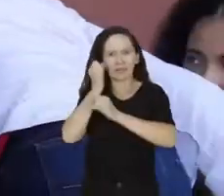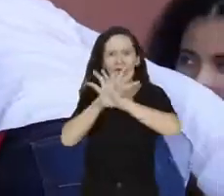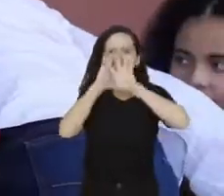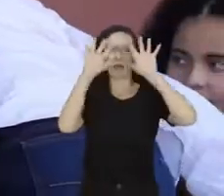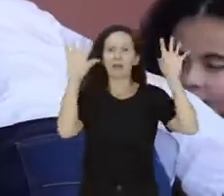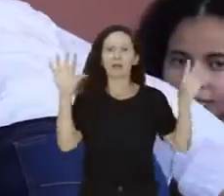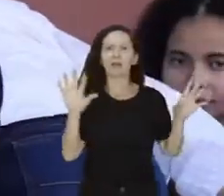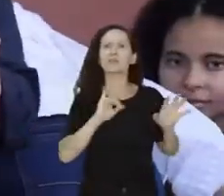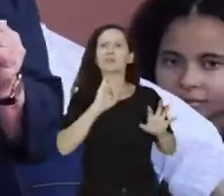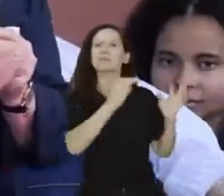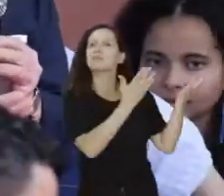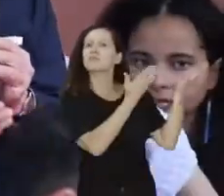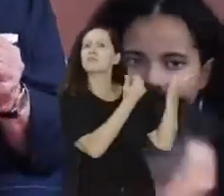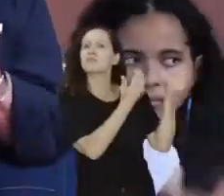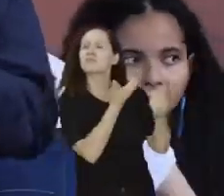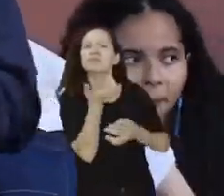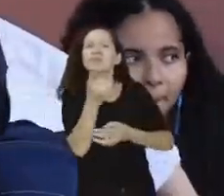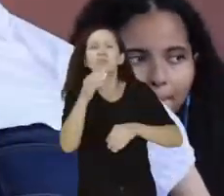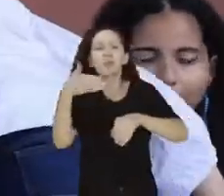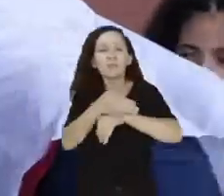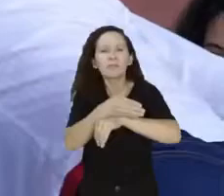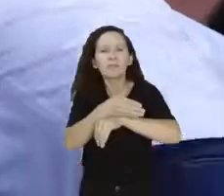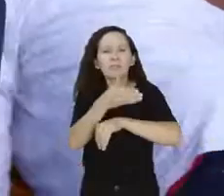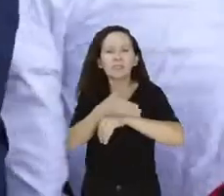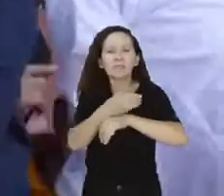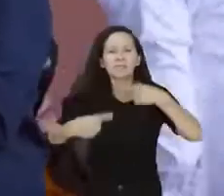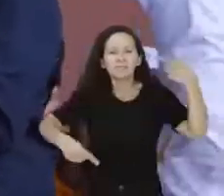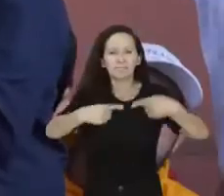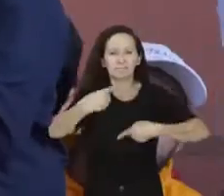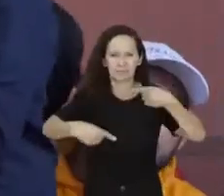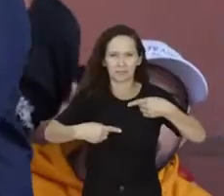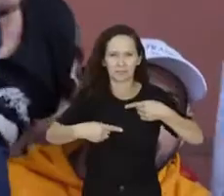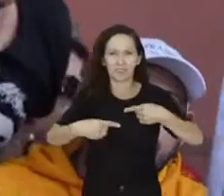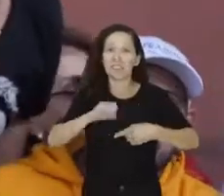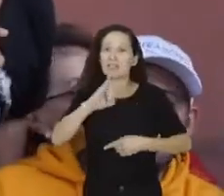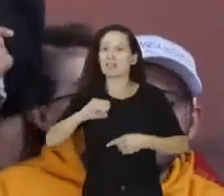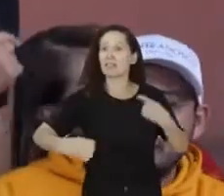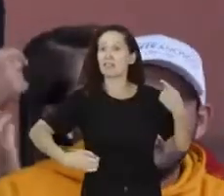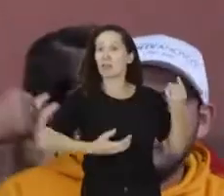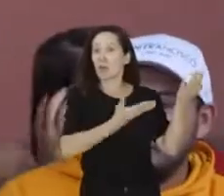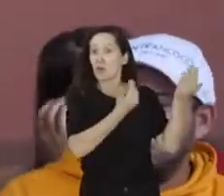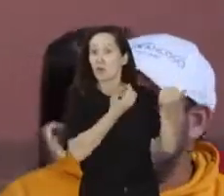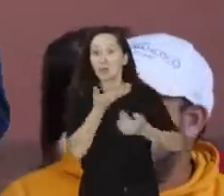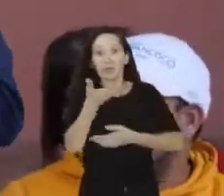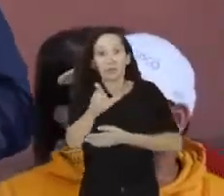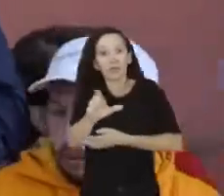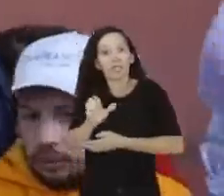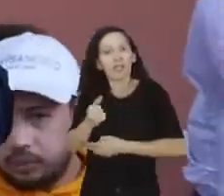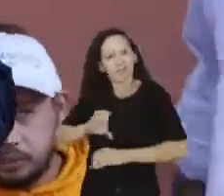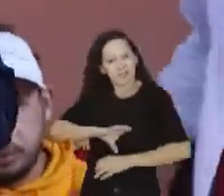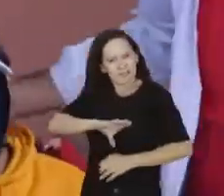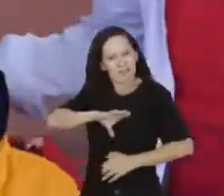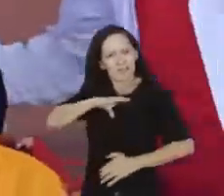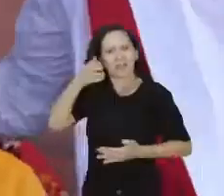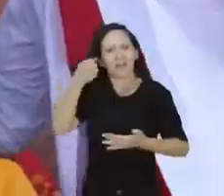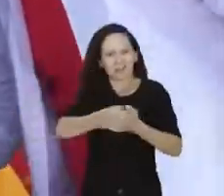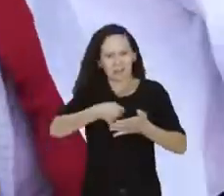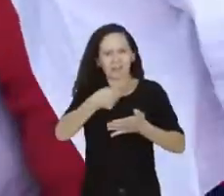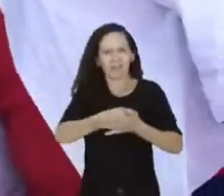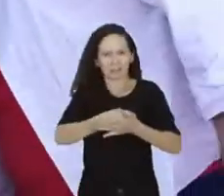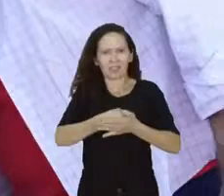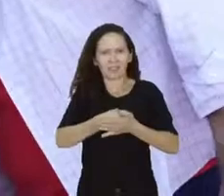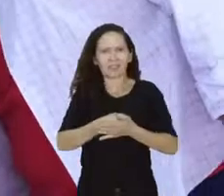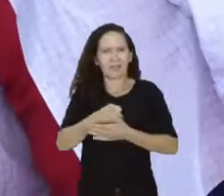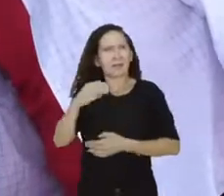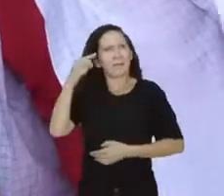juventude não participar de política, se a juventude não tiver coragem de lutar, sabe, na idade de 18,